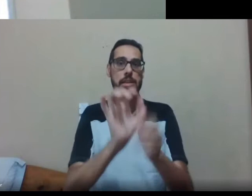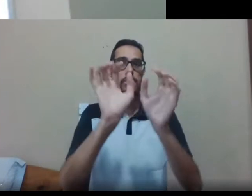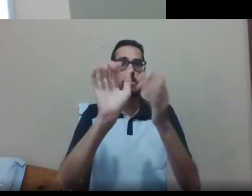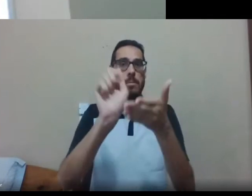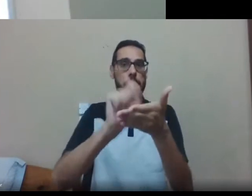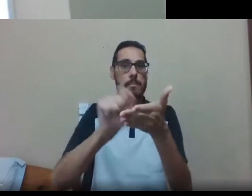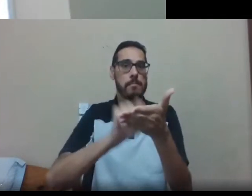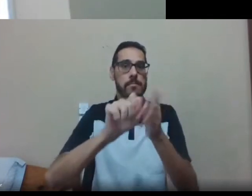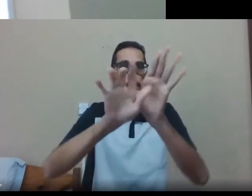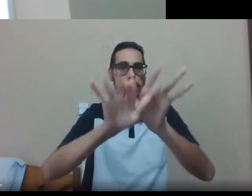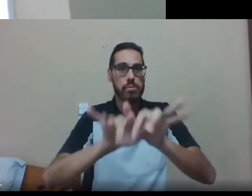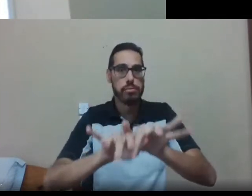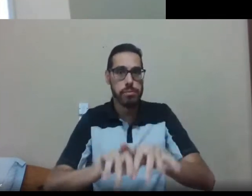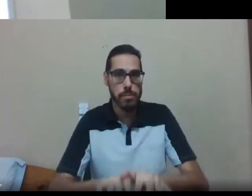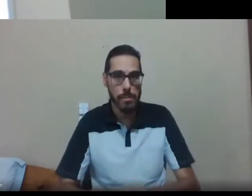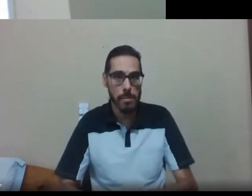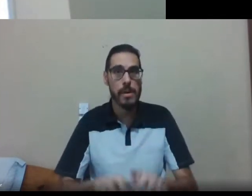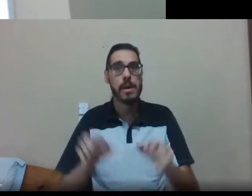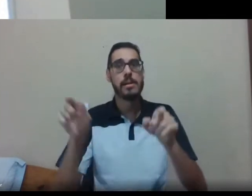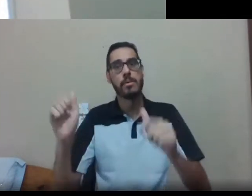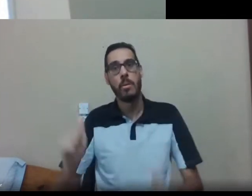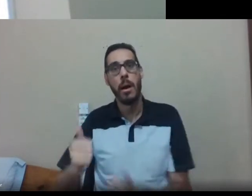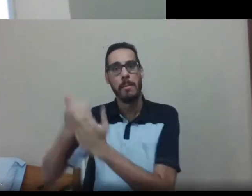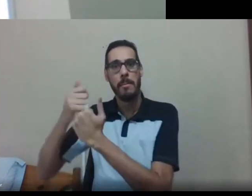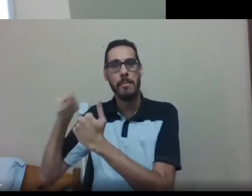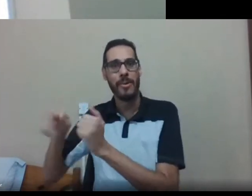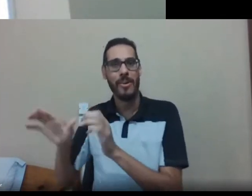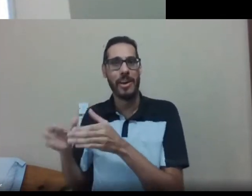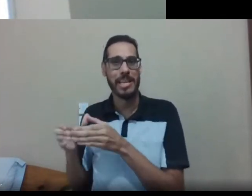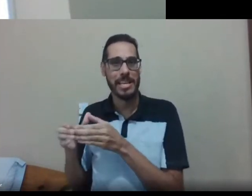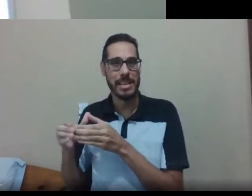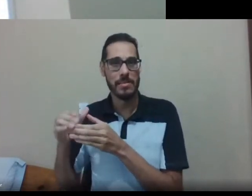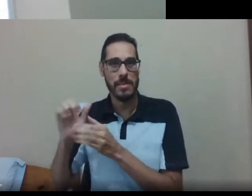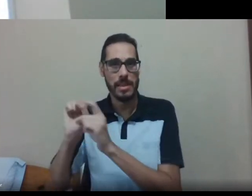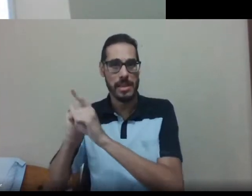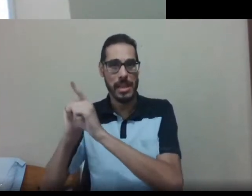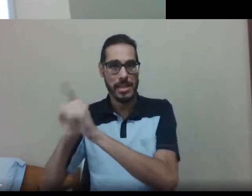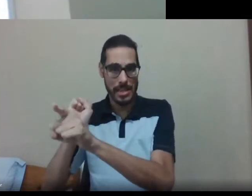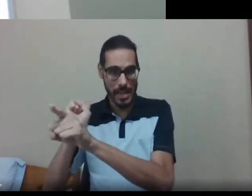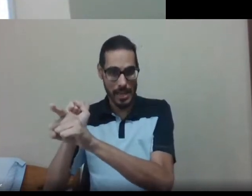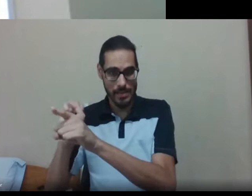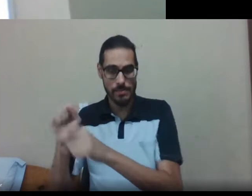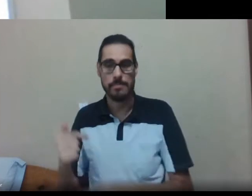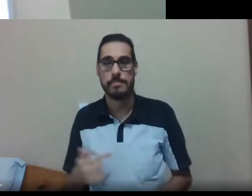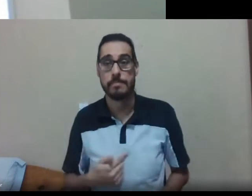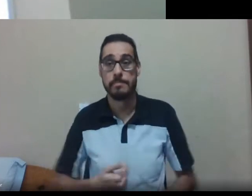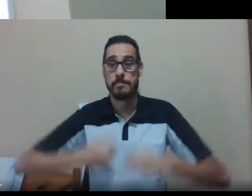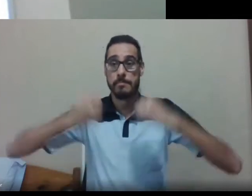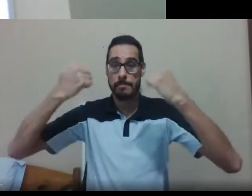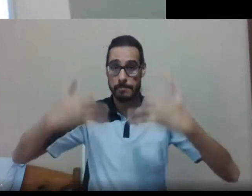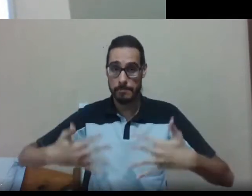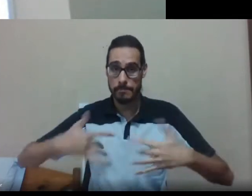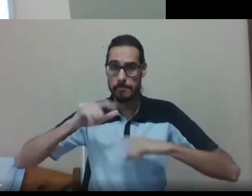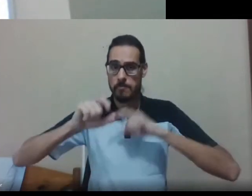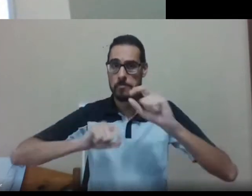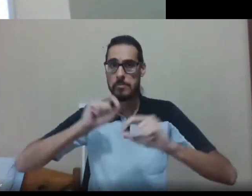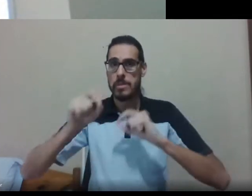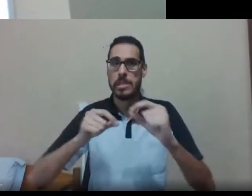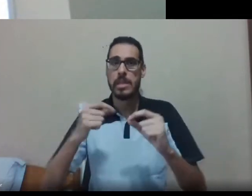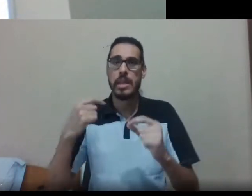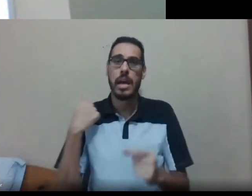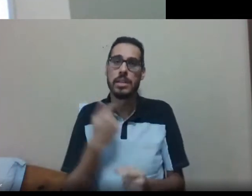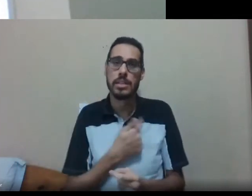de colocar como teto para essa nossa reunião 10h30. Após a fala da Esther e da equipe